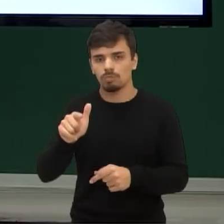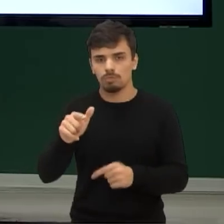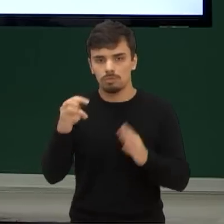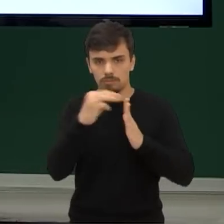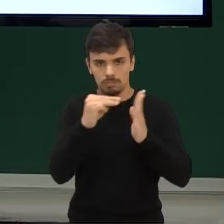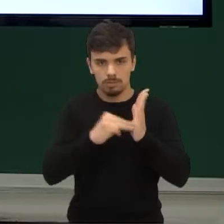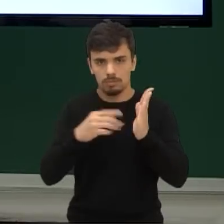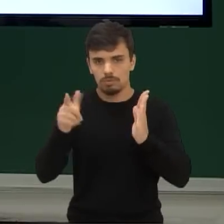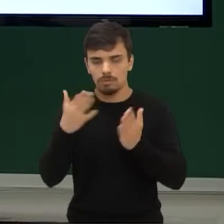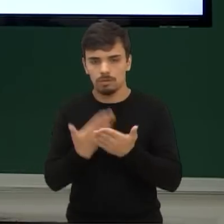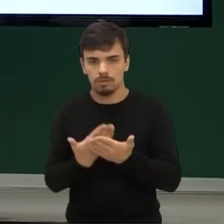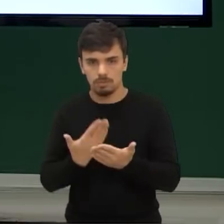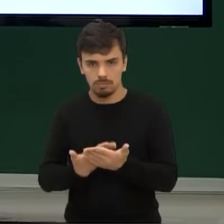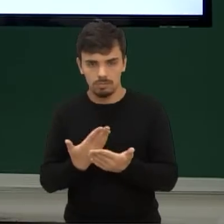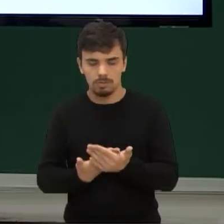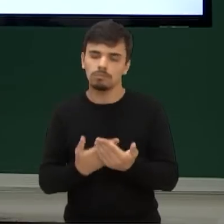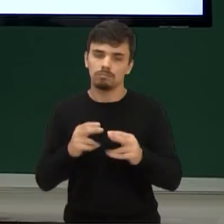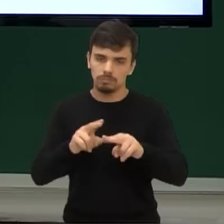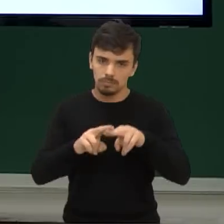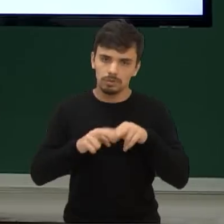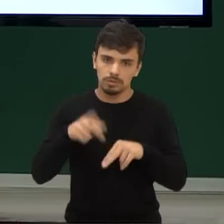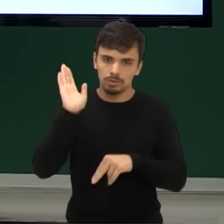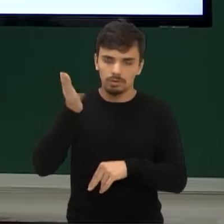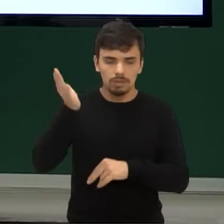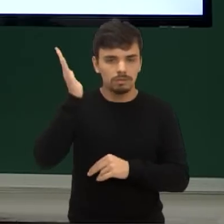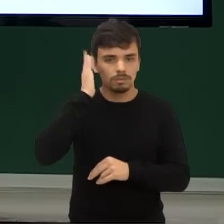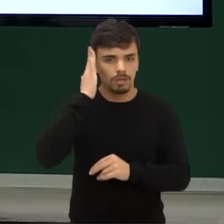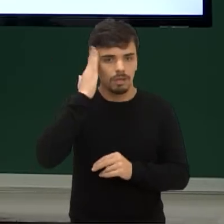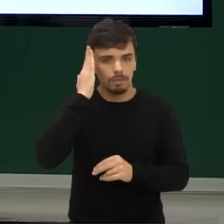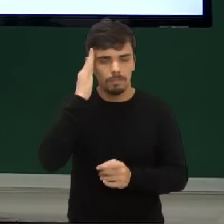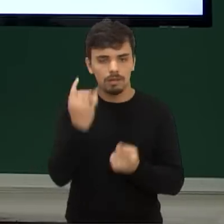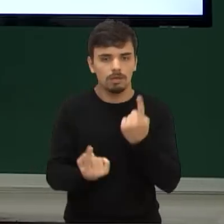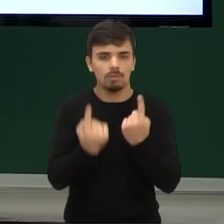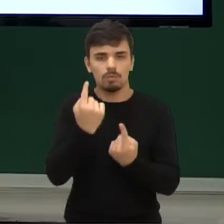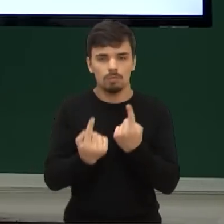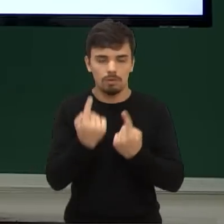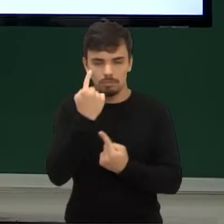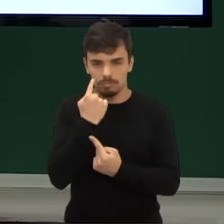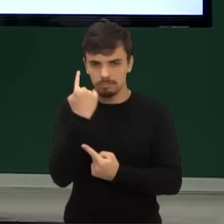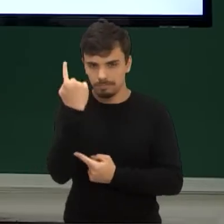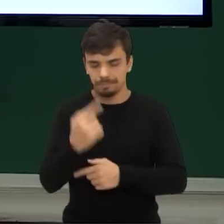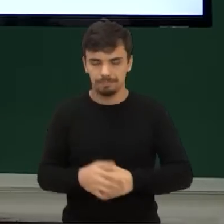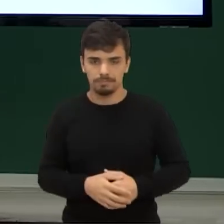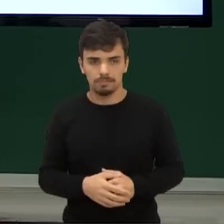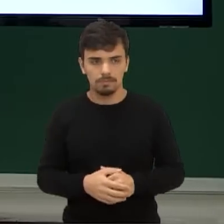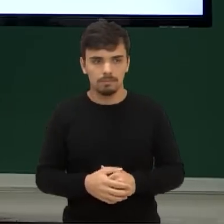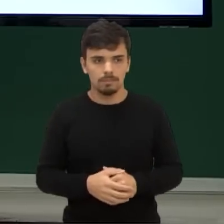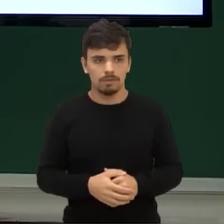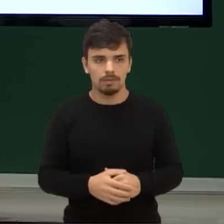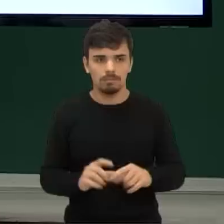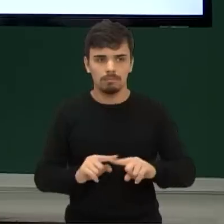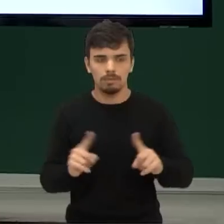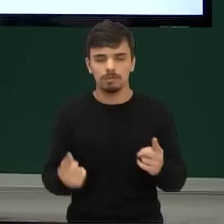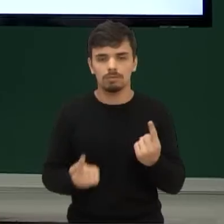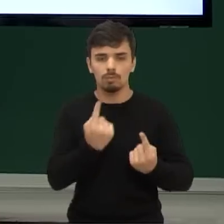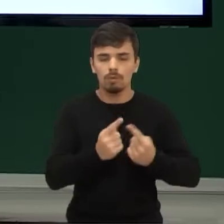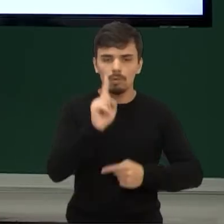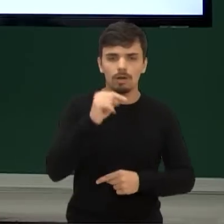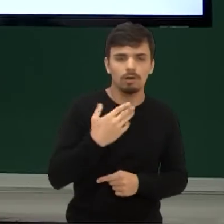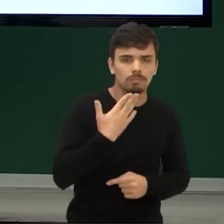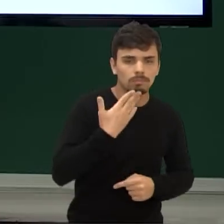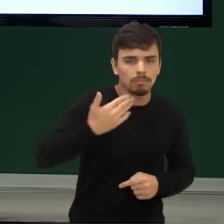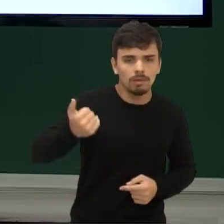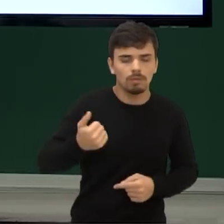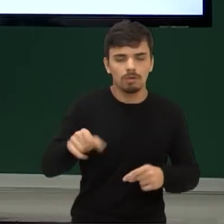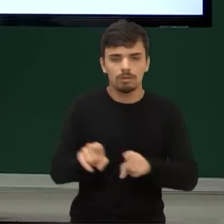na próxima aula, tá? Então já sabe aqui, né, fica o spoiler da próxima aula. E qual desses aqui é melhor?